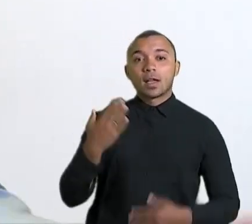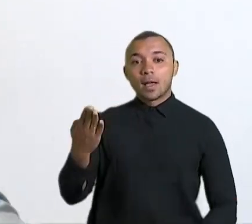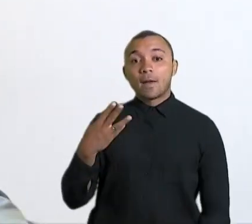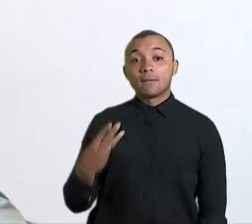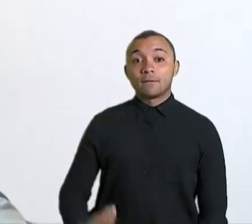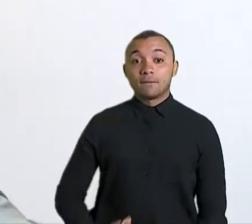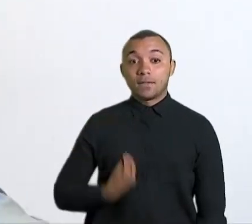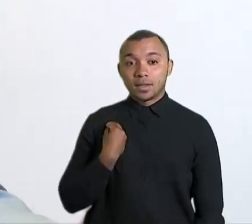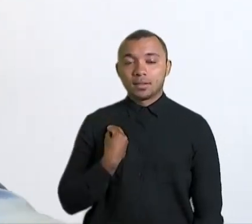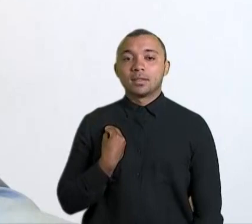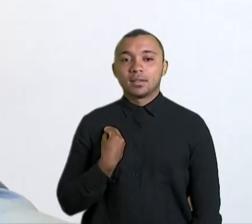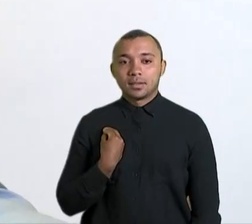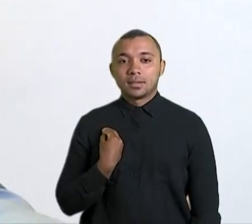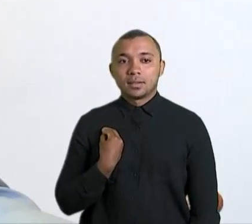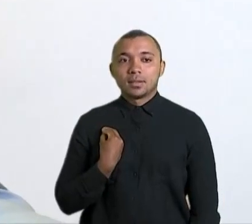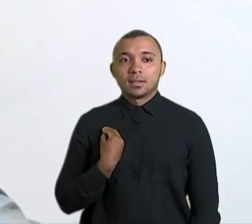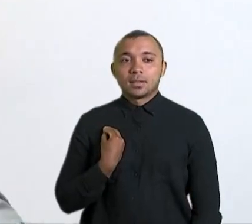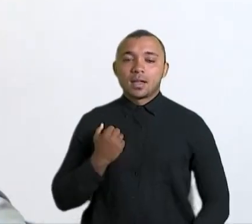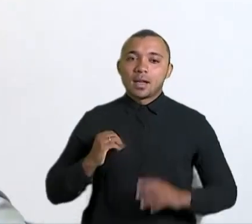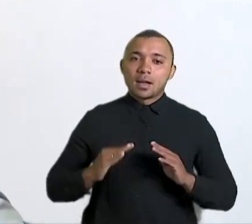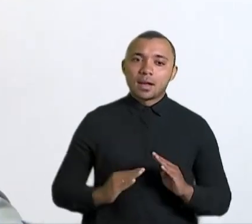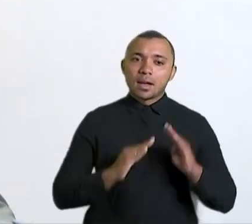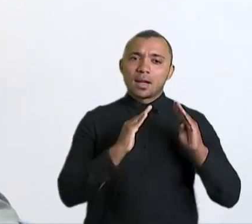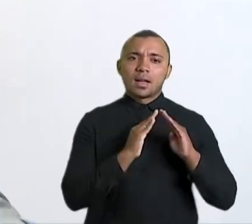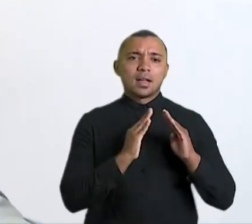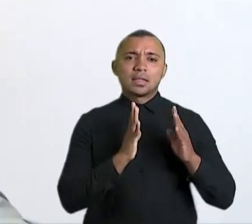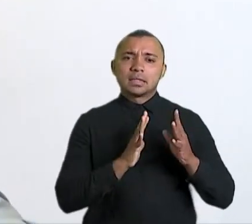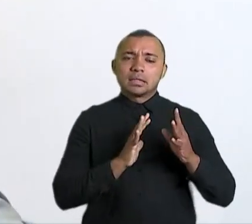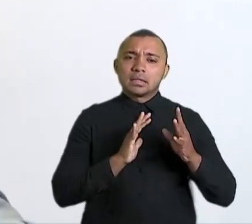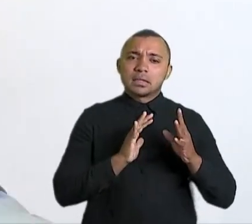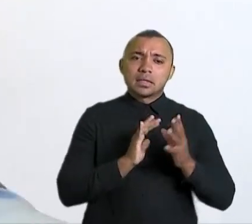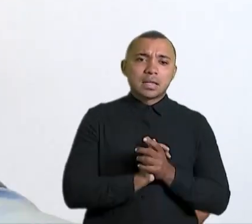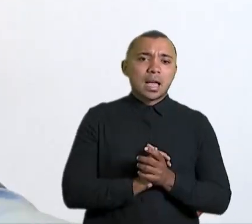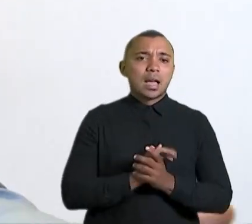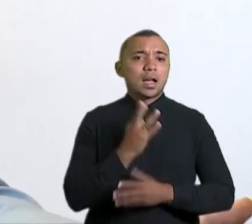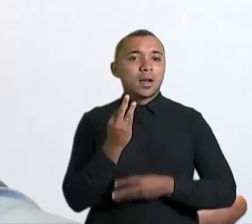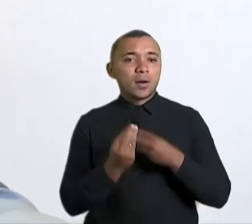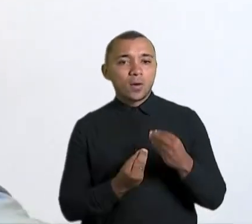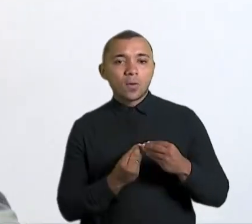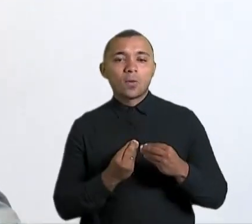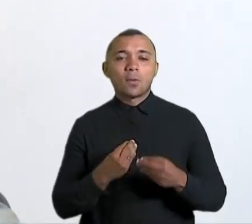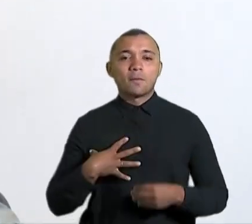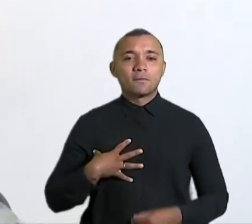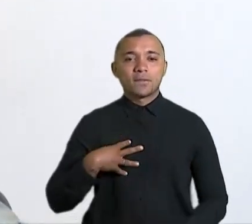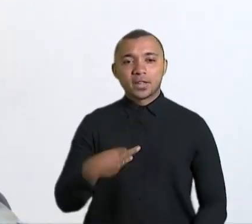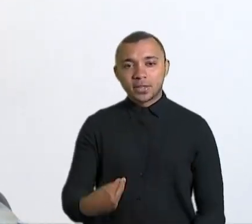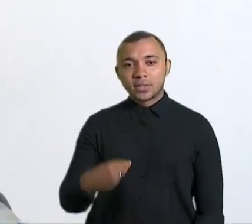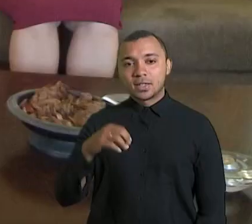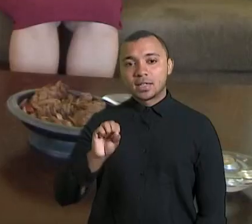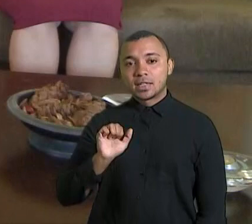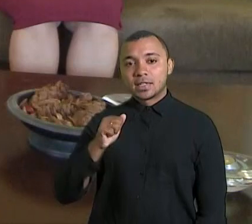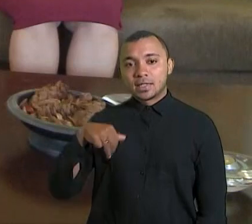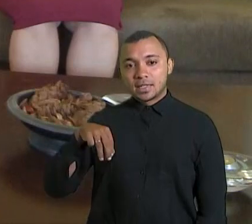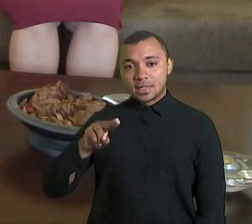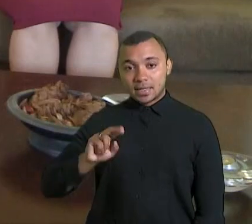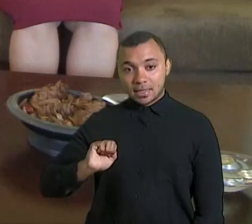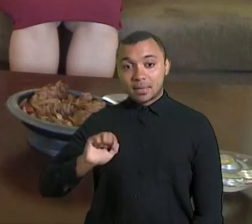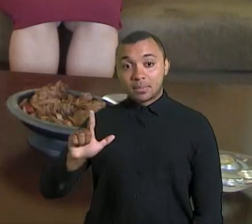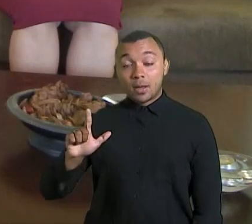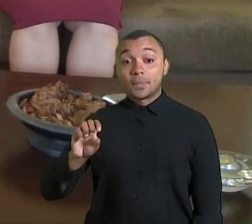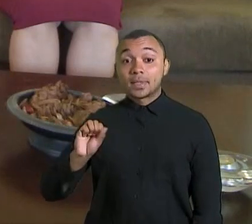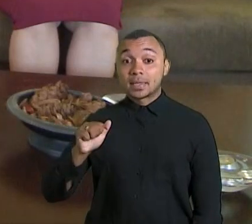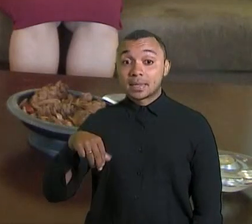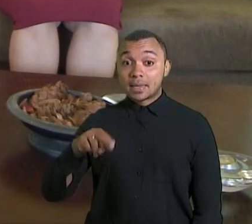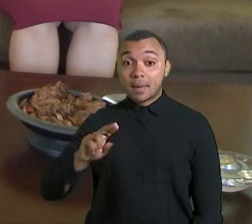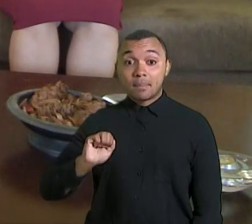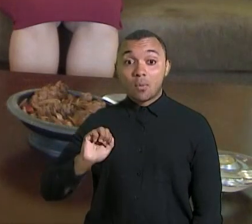lar. Dona de casa, que é casada, mãe do Samuel. Aliás, o Samuel, pelo que eu sei, ele não tem deficiência